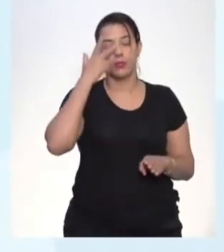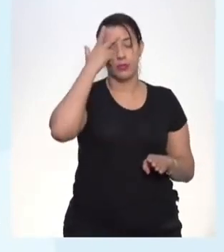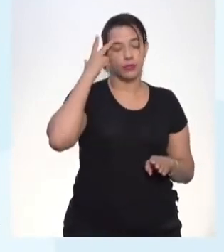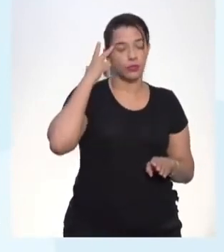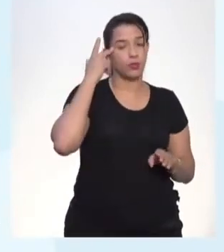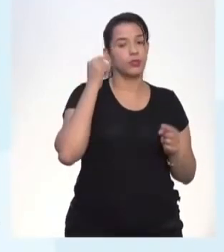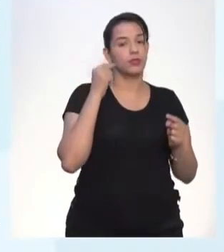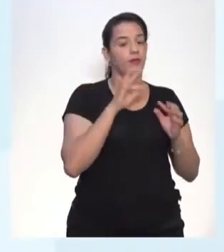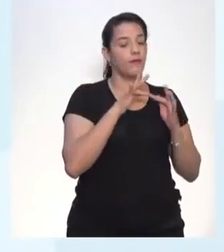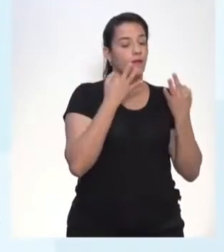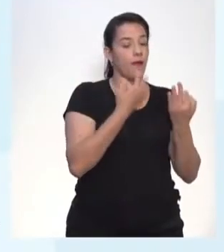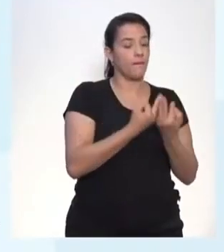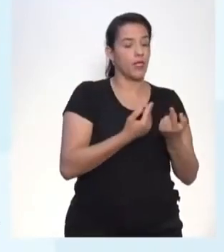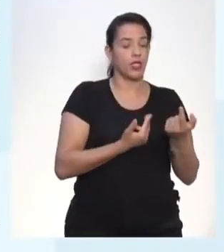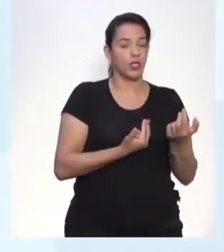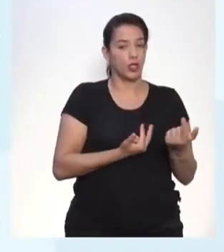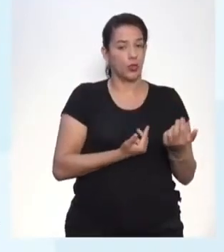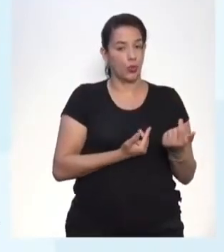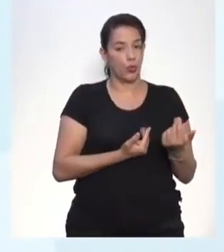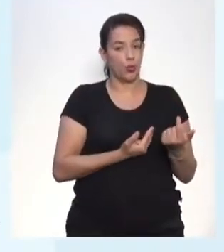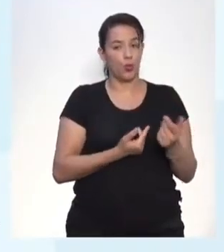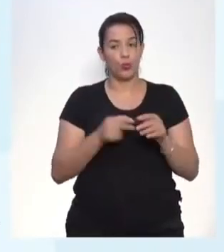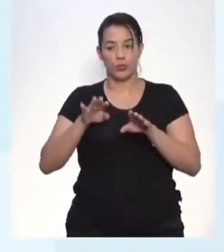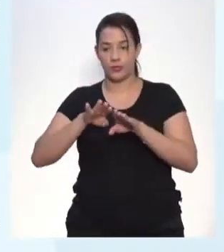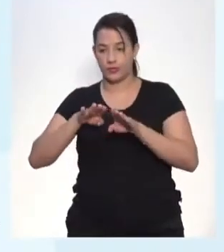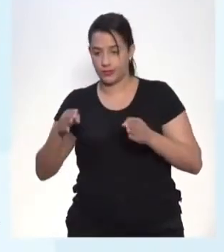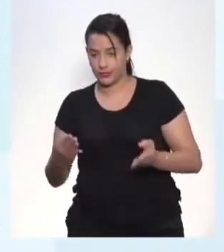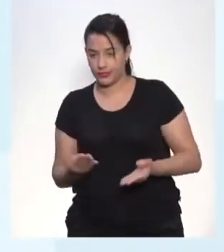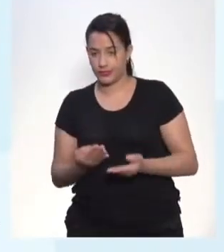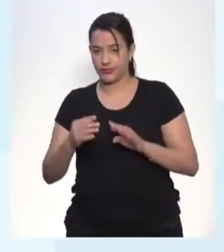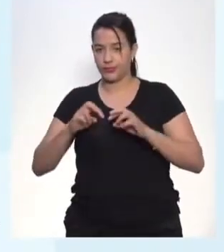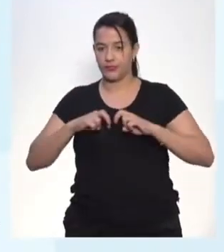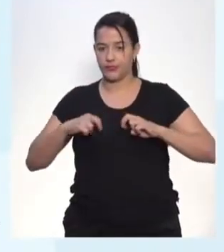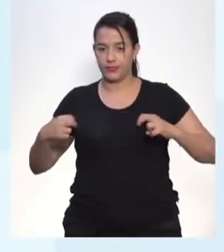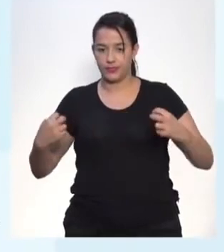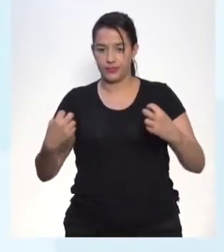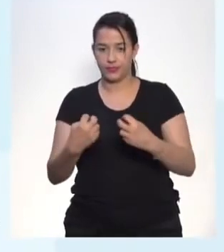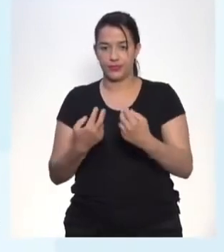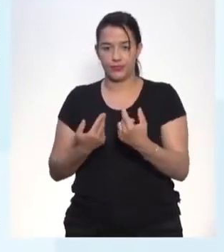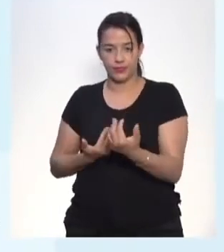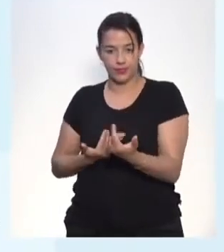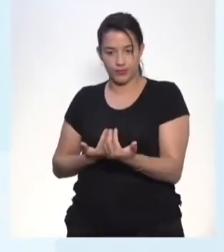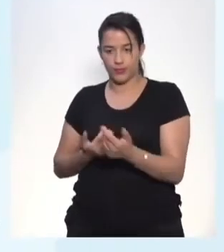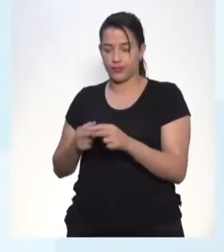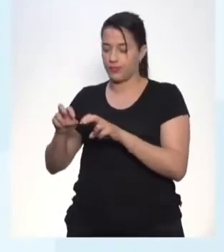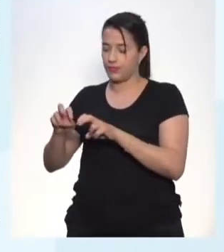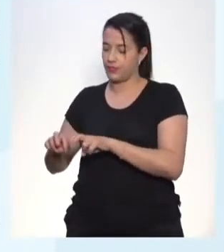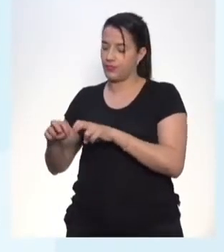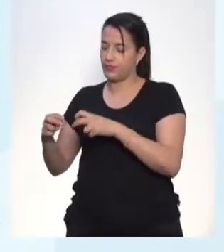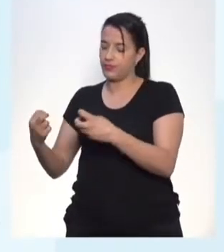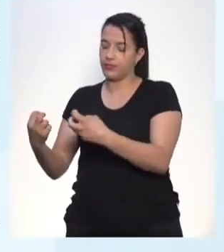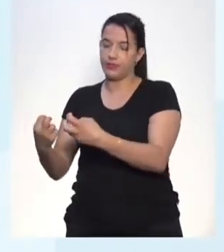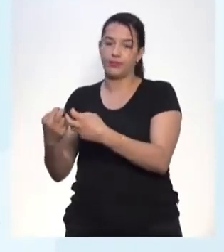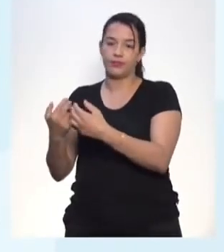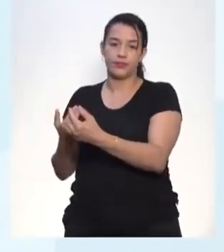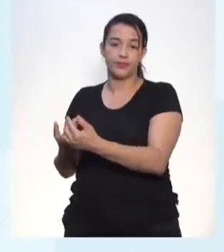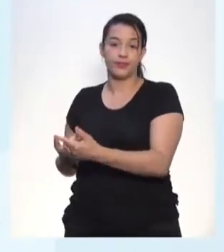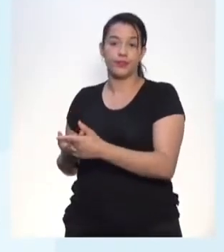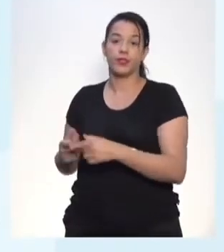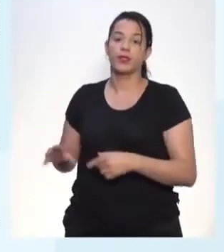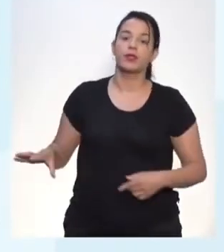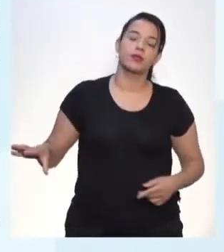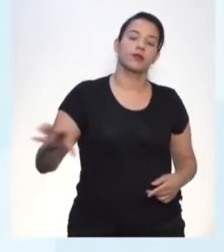família. Então eu tenho que dividir a mesa de forma aí igualitária, né? E que em todas